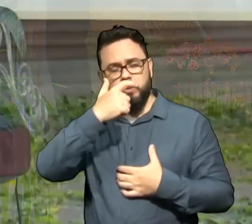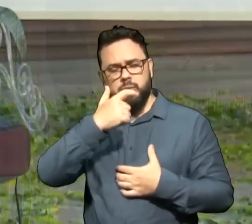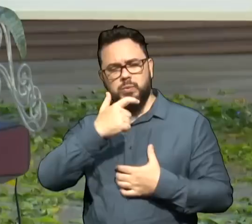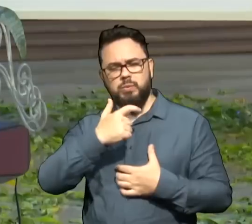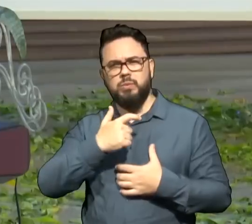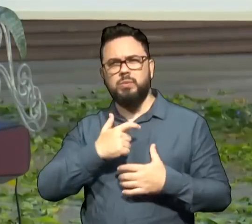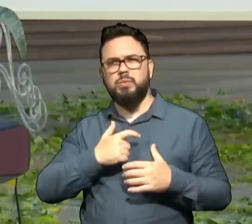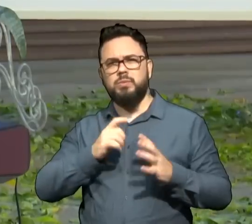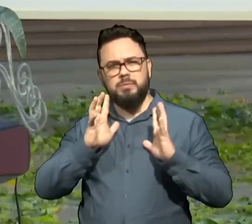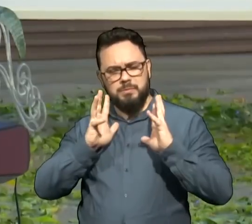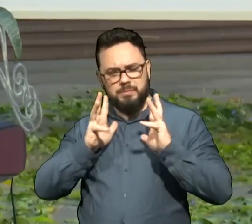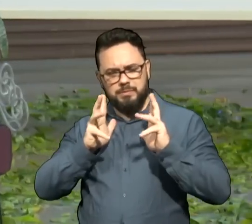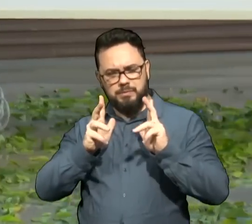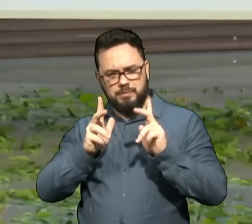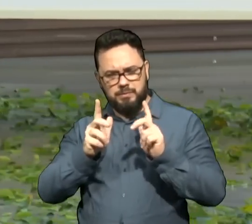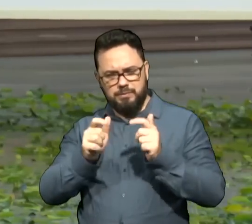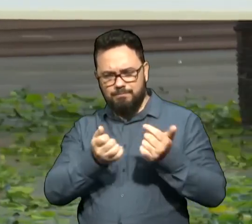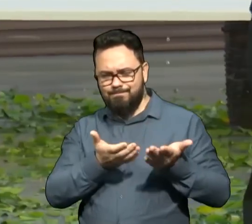Somente